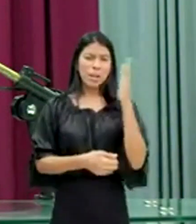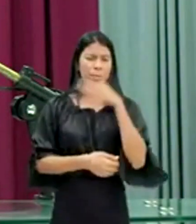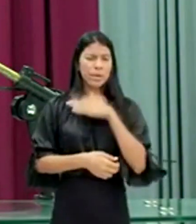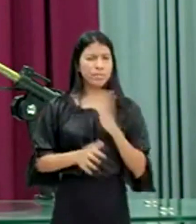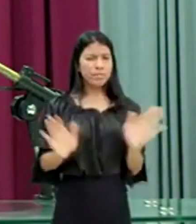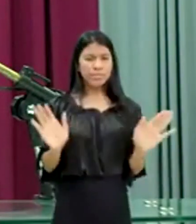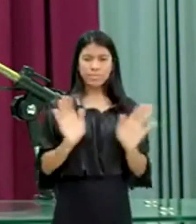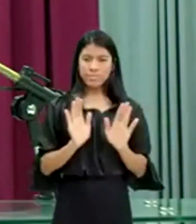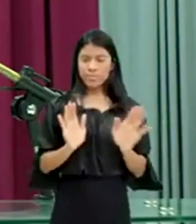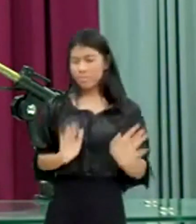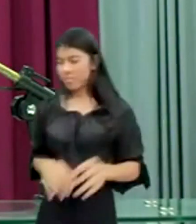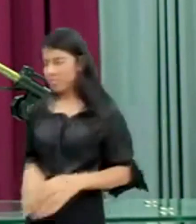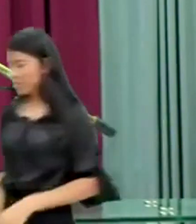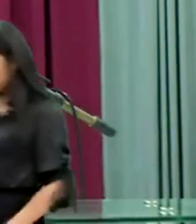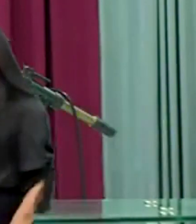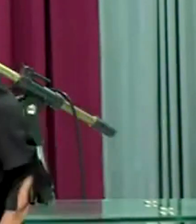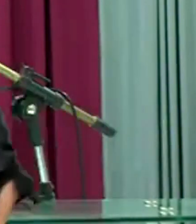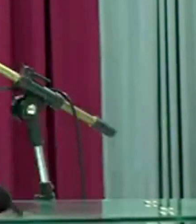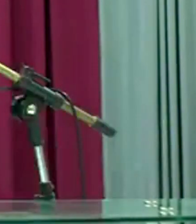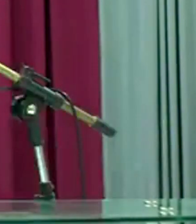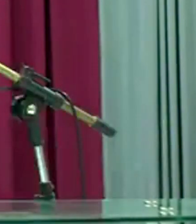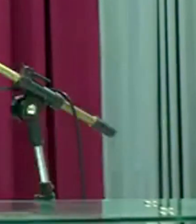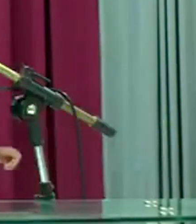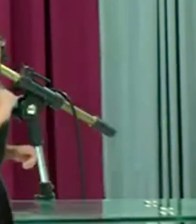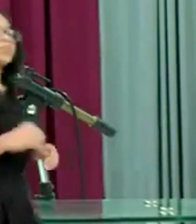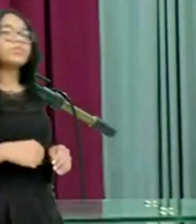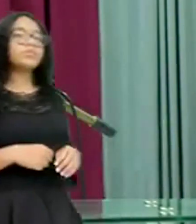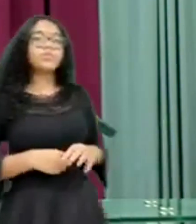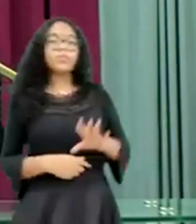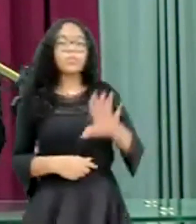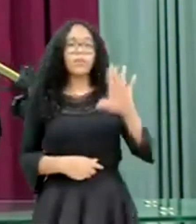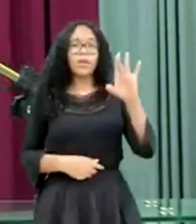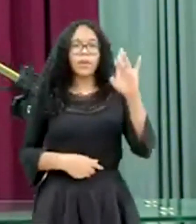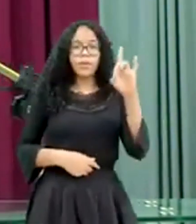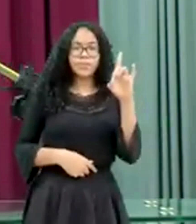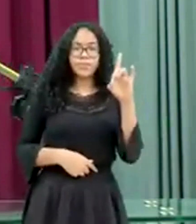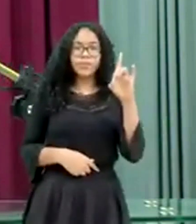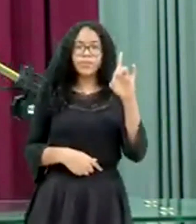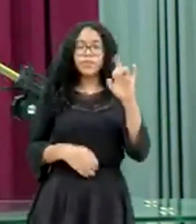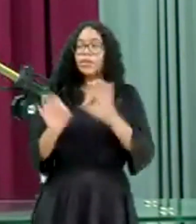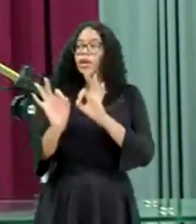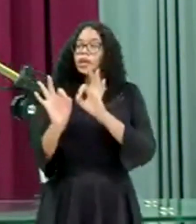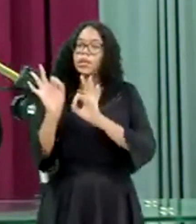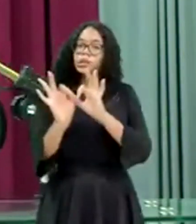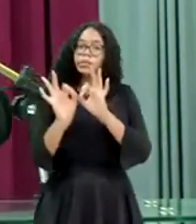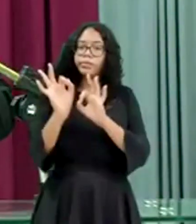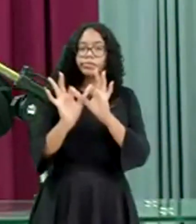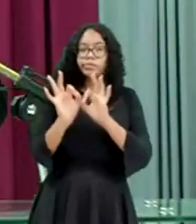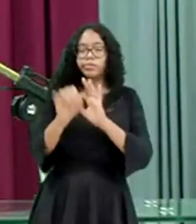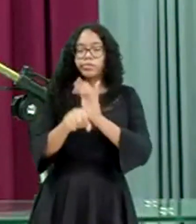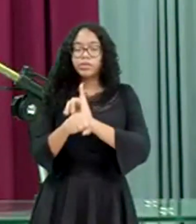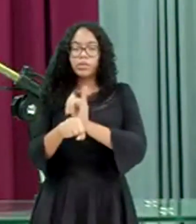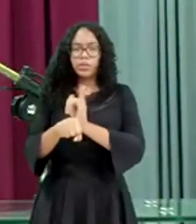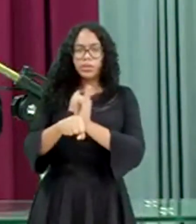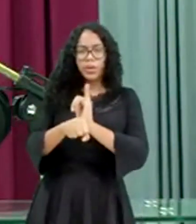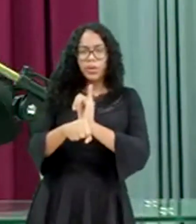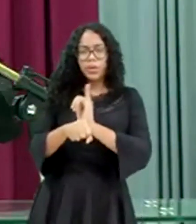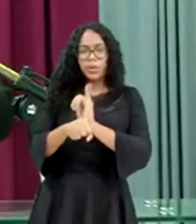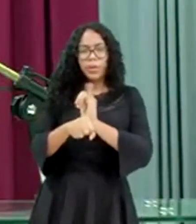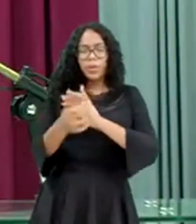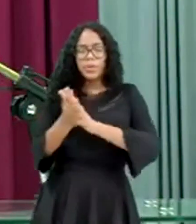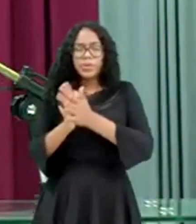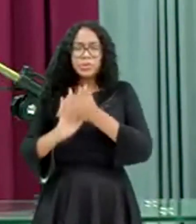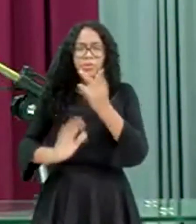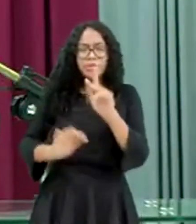está planejando mal contra a nossa vida, Deus não está planejando, fazendo uma estratégia para destruir sua família,